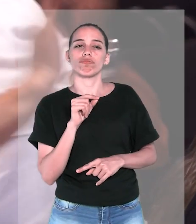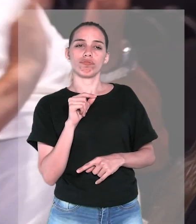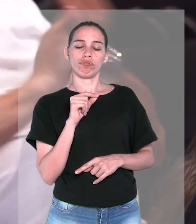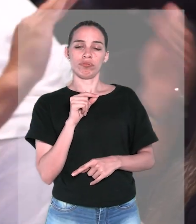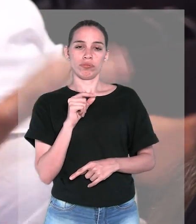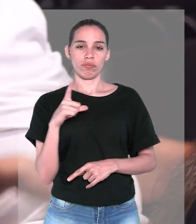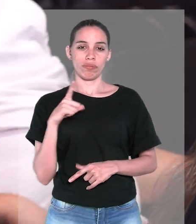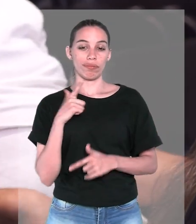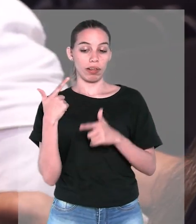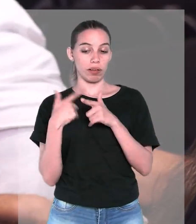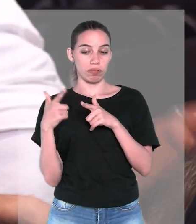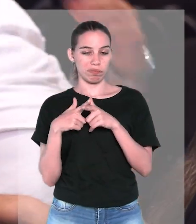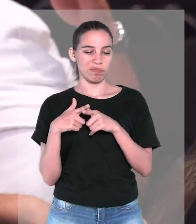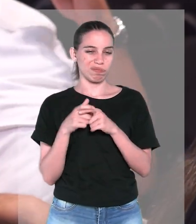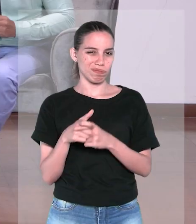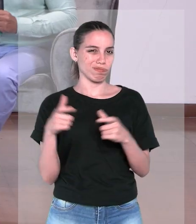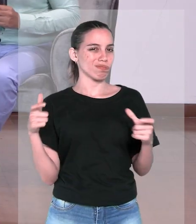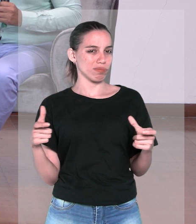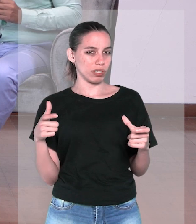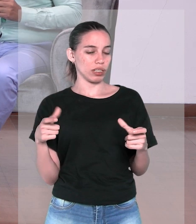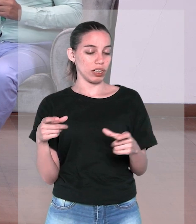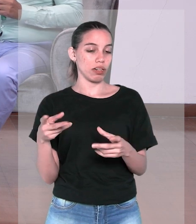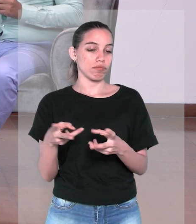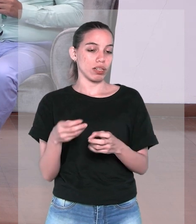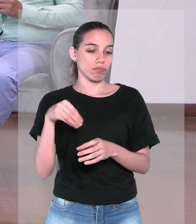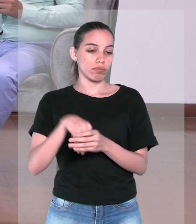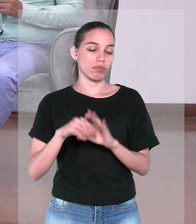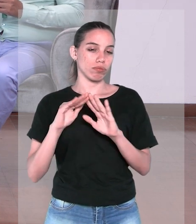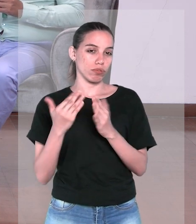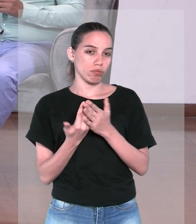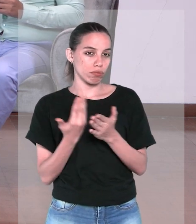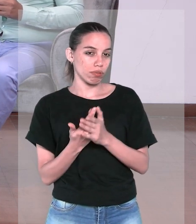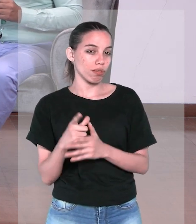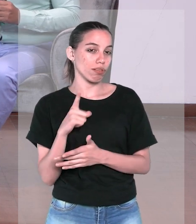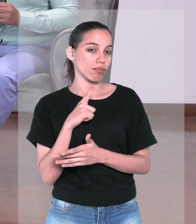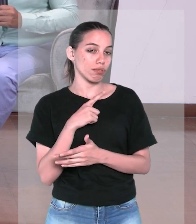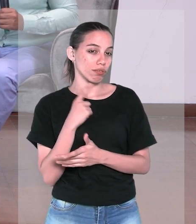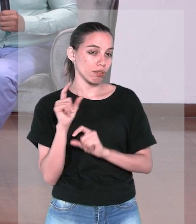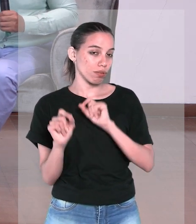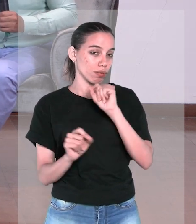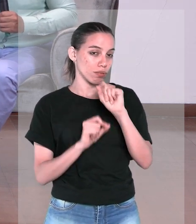A plateia aplaude Hugo calorosamente. Quem quer fazer pergunta?